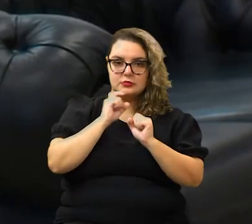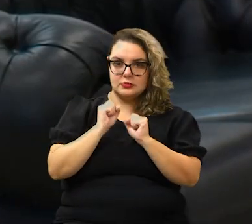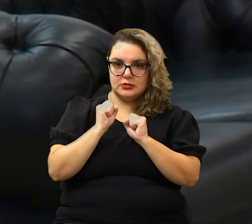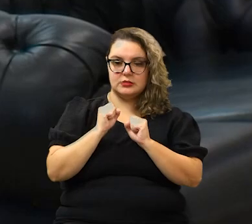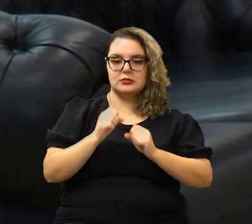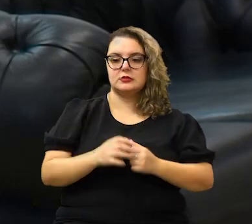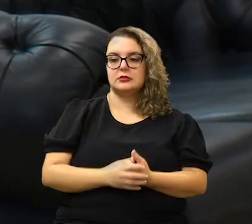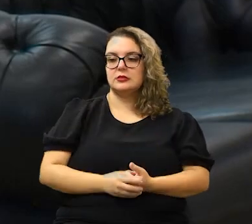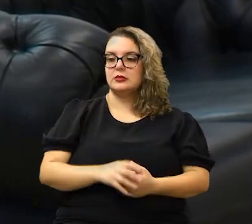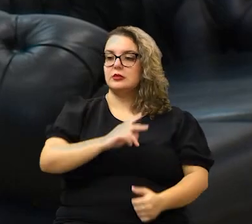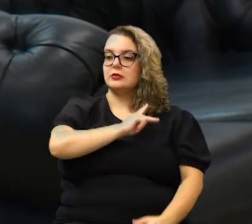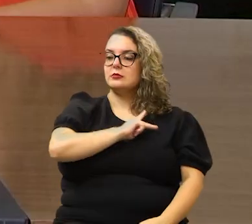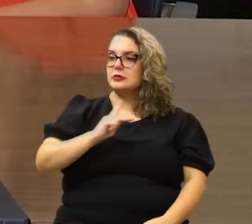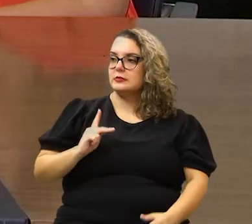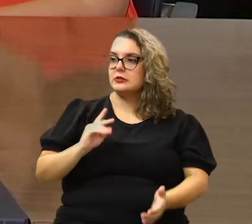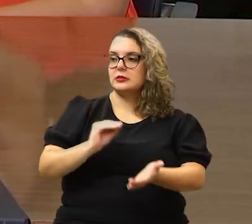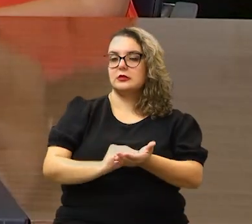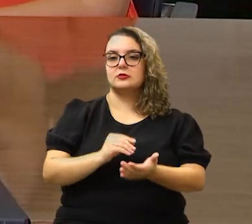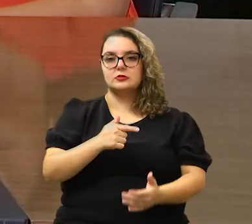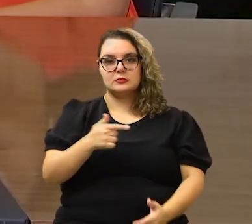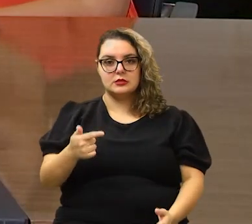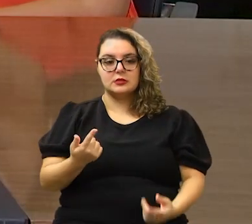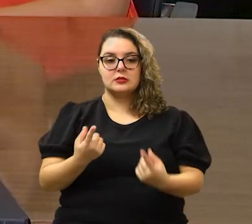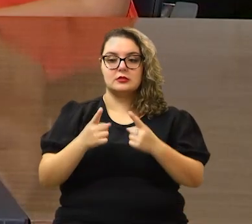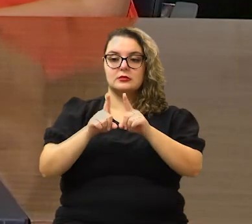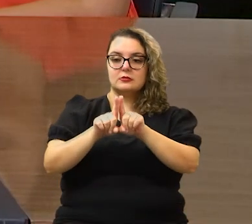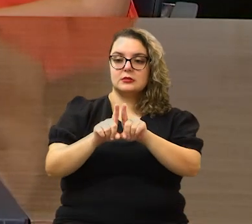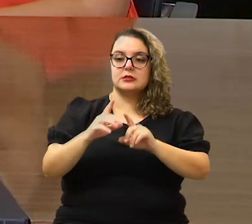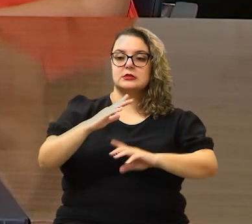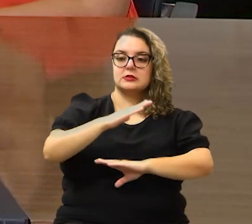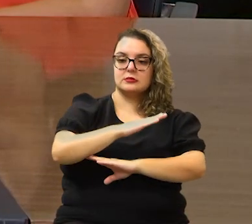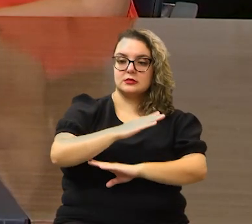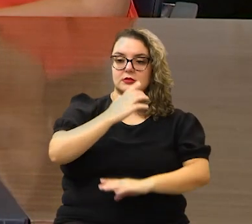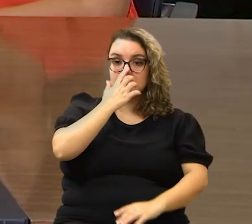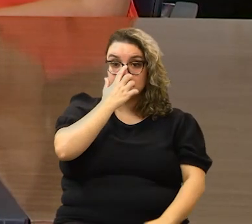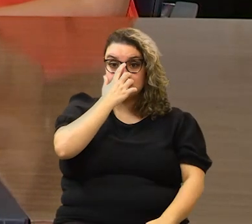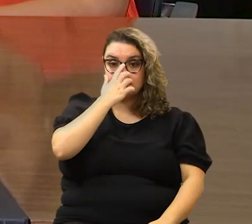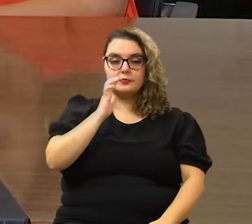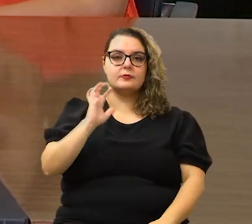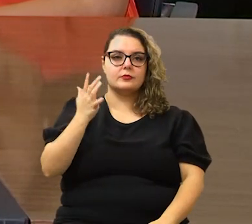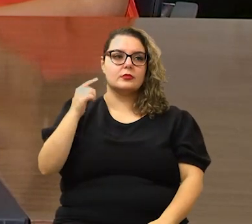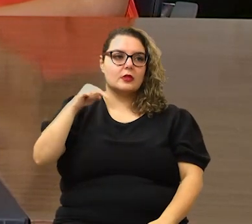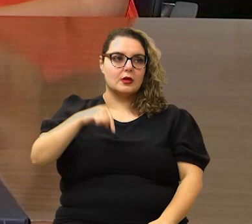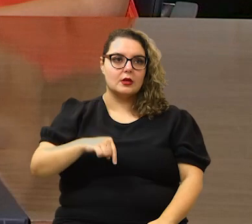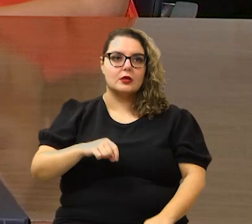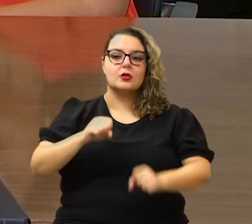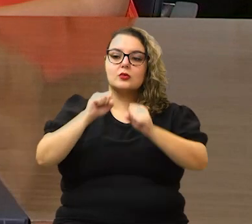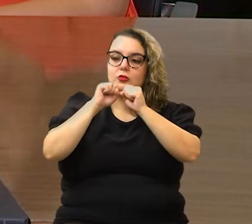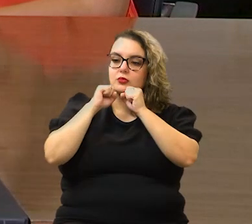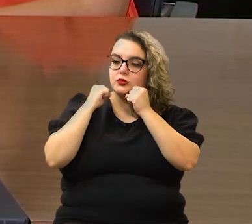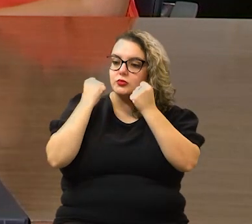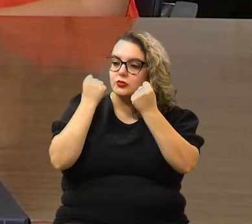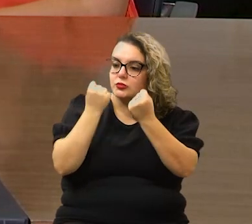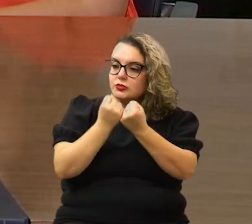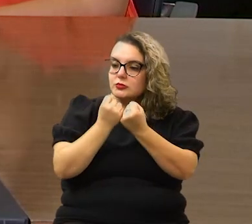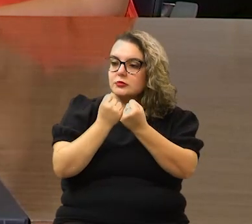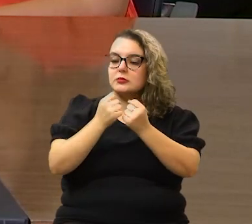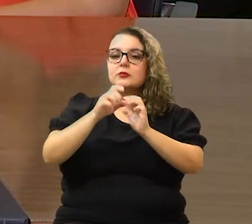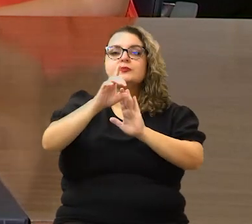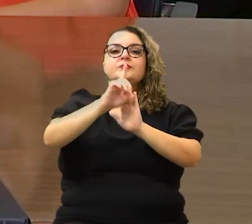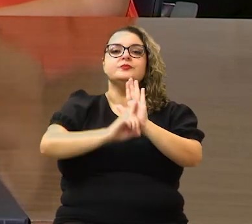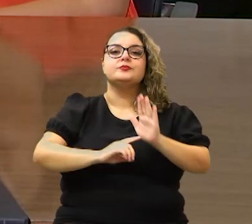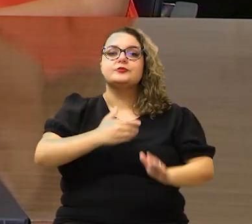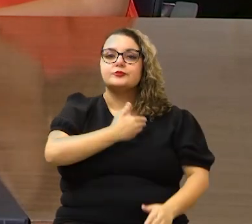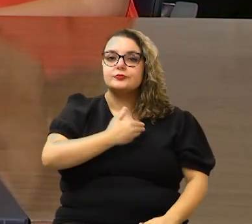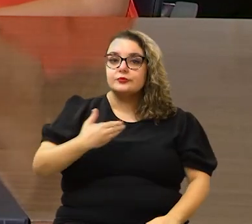noites frias do inverno. Presidente, na última semana, em parceria com a Câmara, aconteceu aqui um seminário